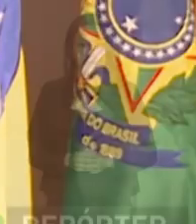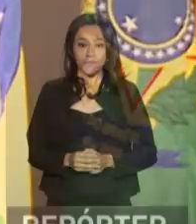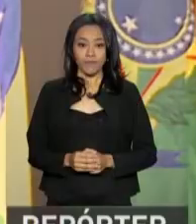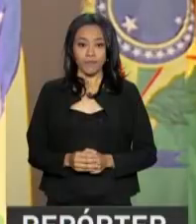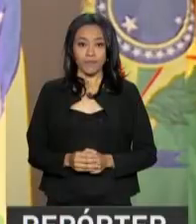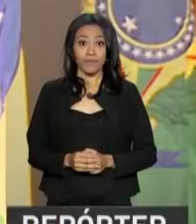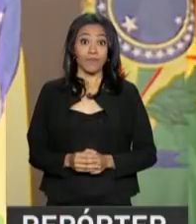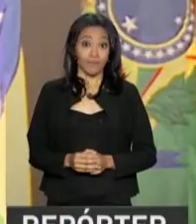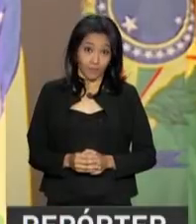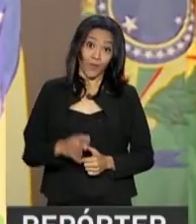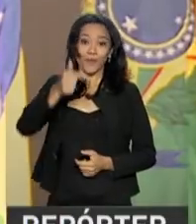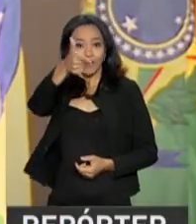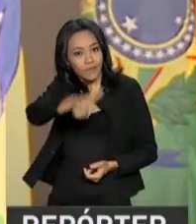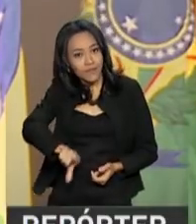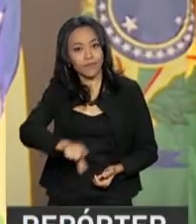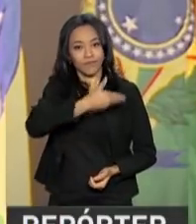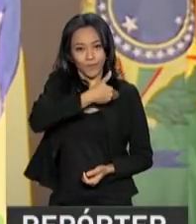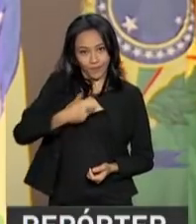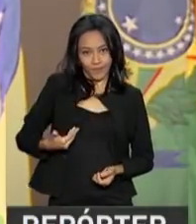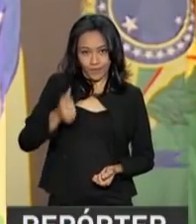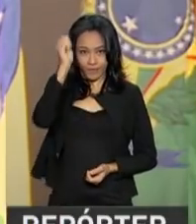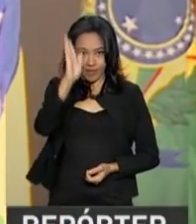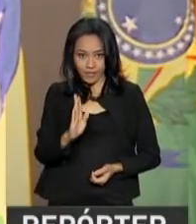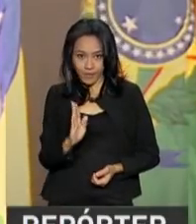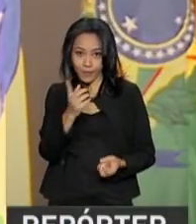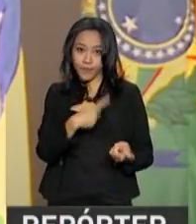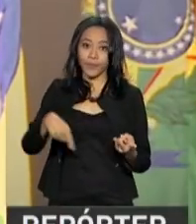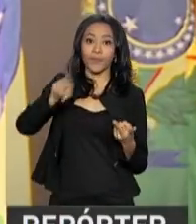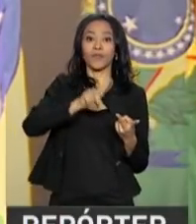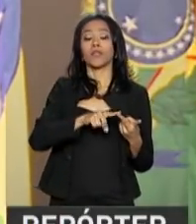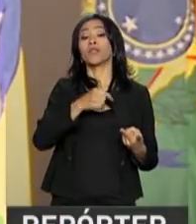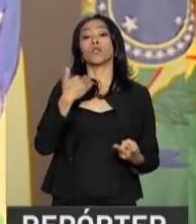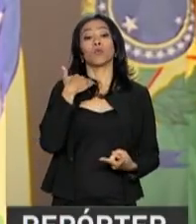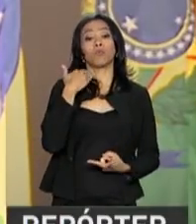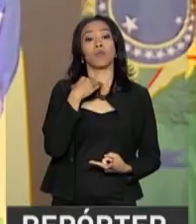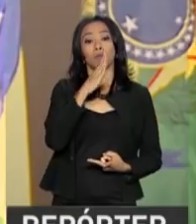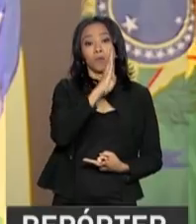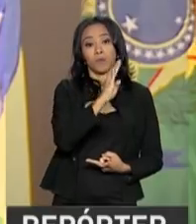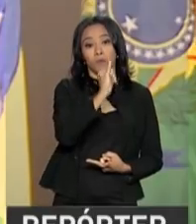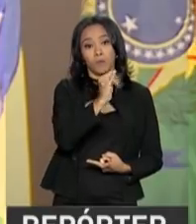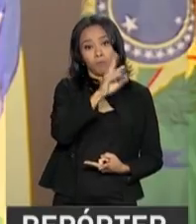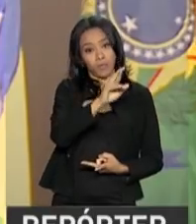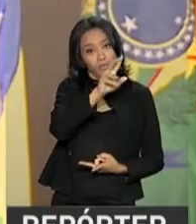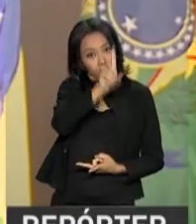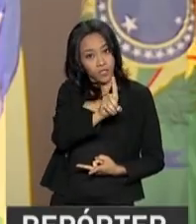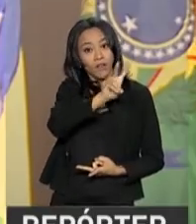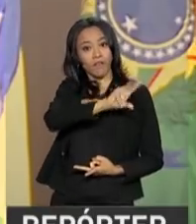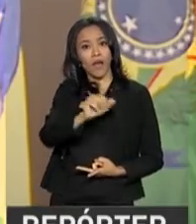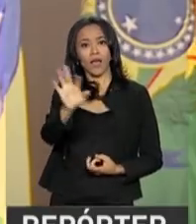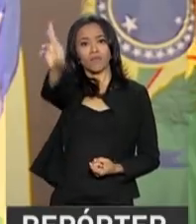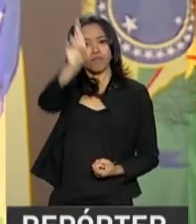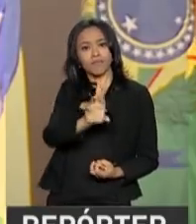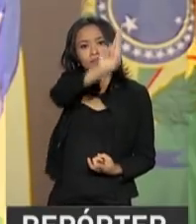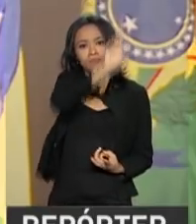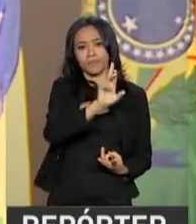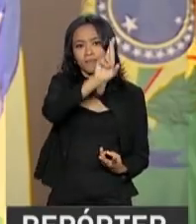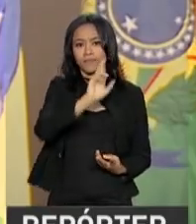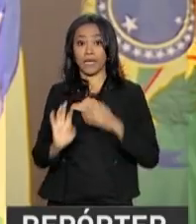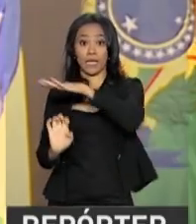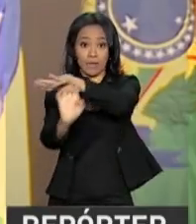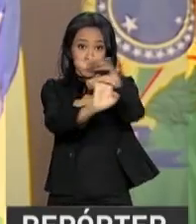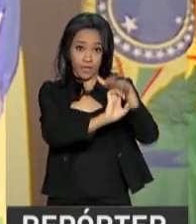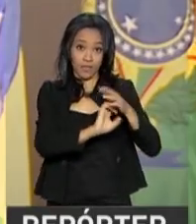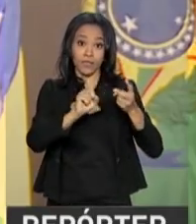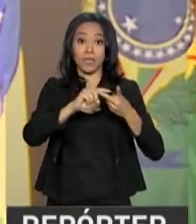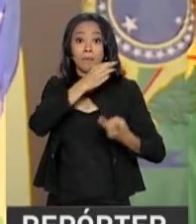Mais uma vez, o governo brasileiro e o Banco Interamericano de Desenvolvimento reunirão lideranças empresariais,